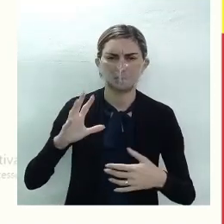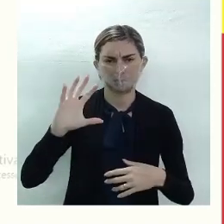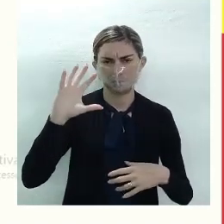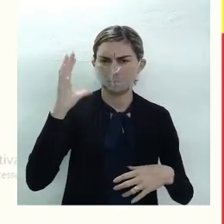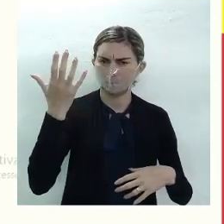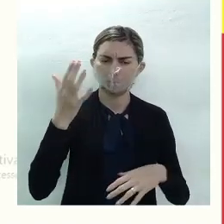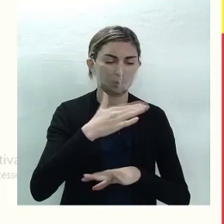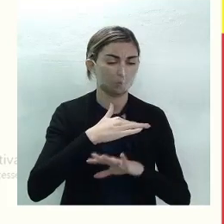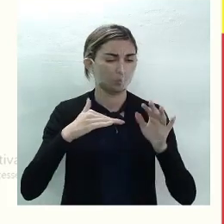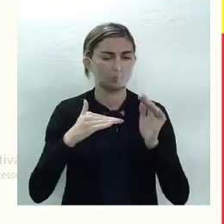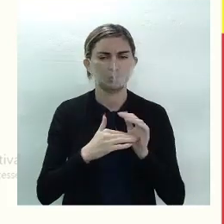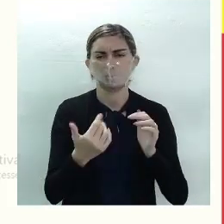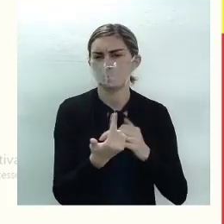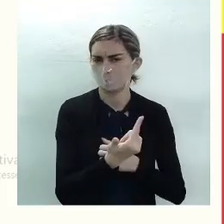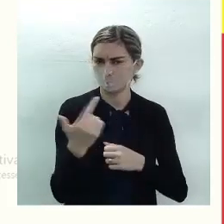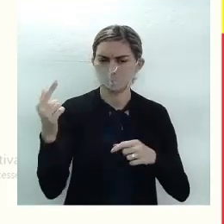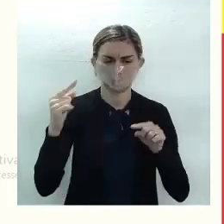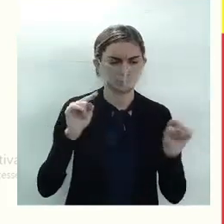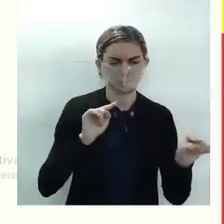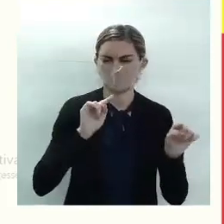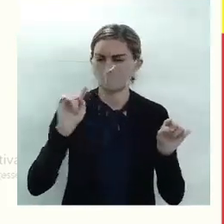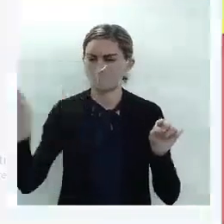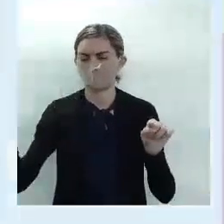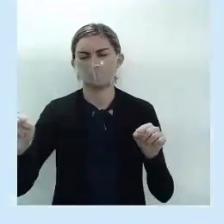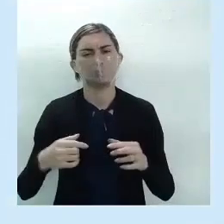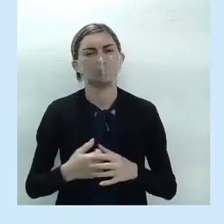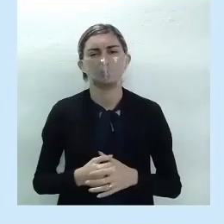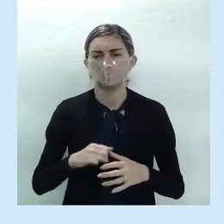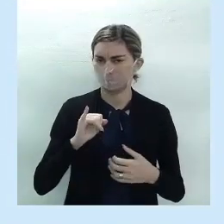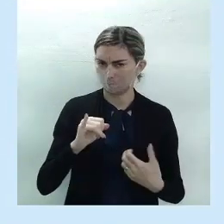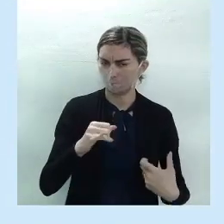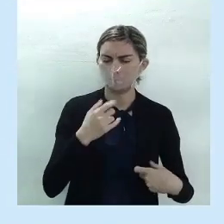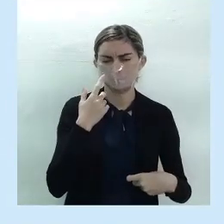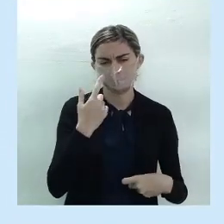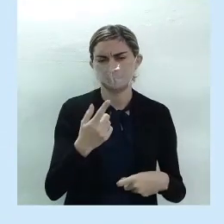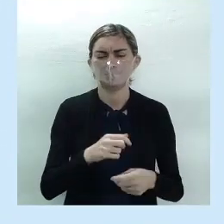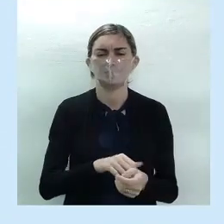em todos os outros pontos. Então, ó, o seguinte,